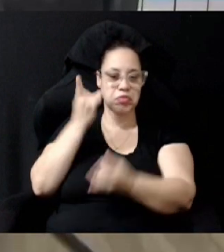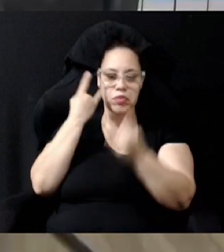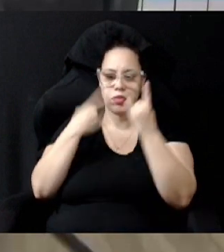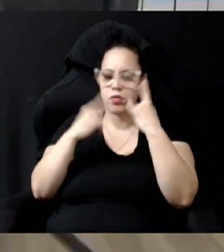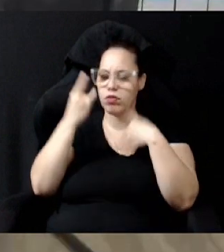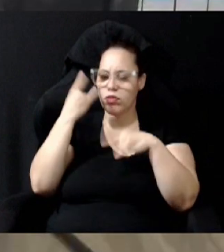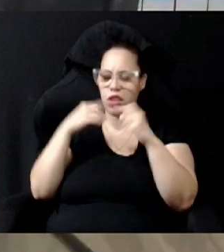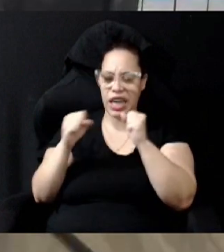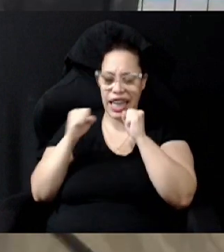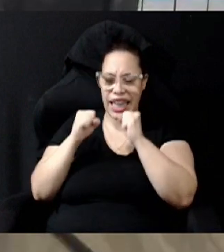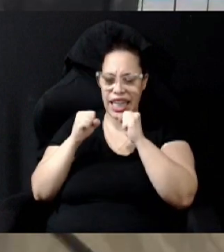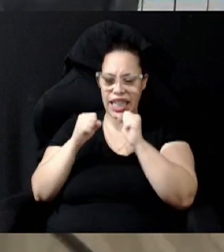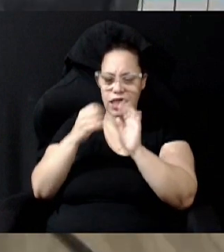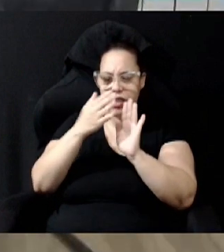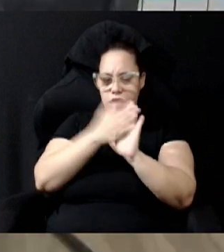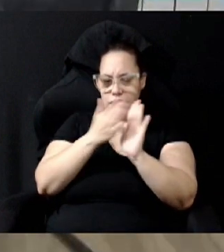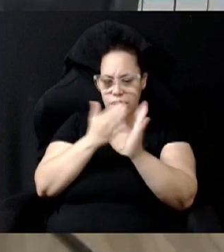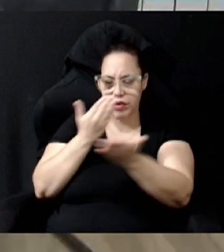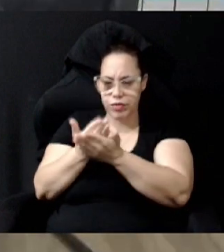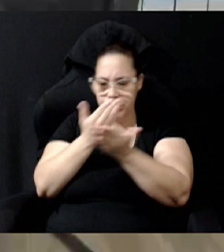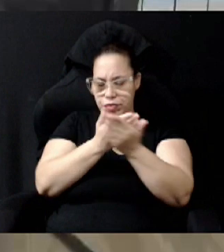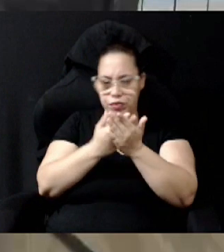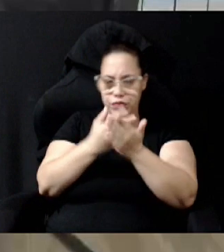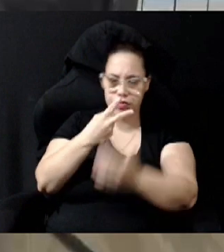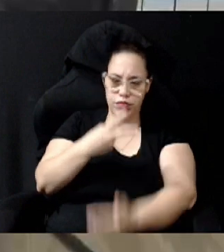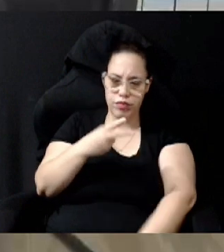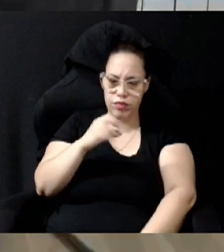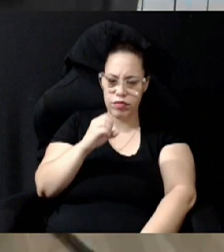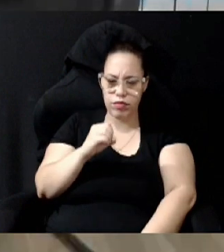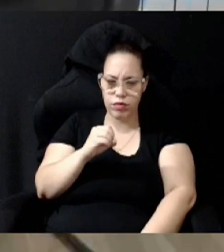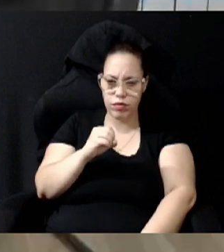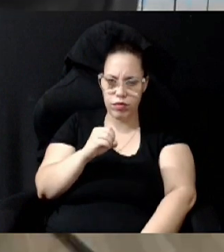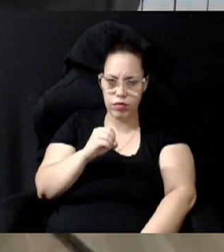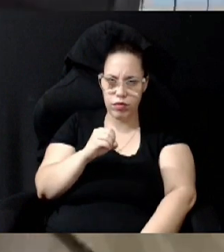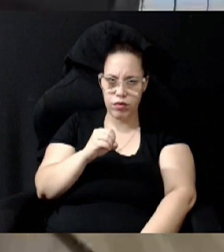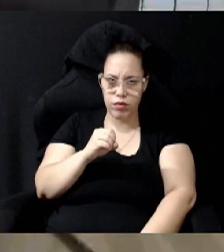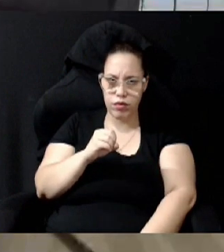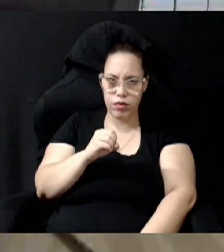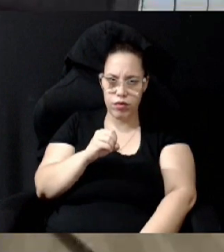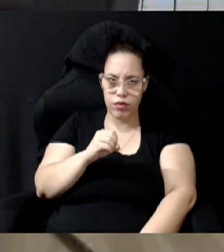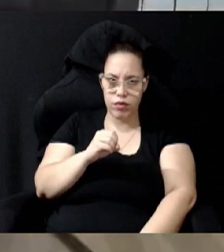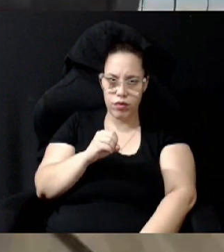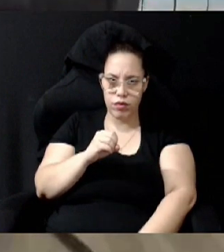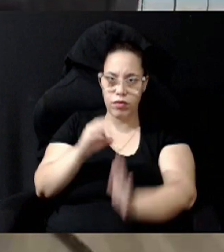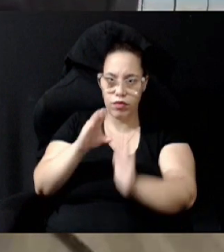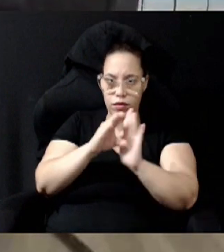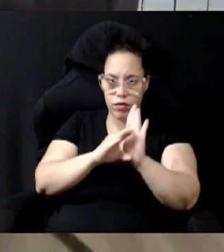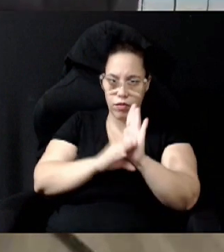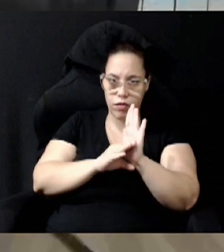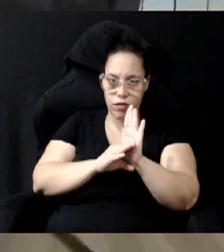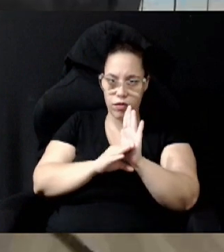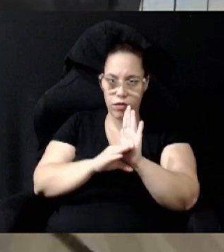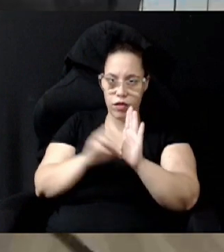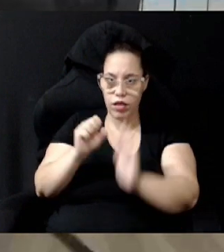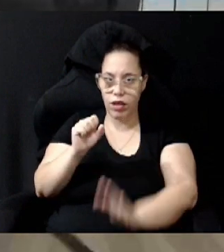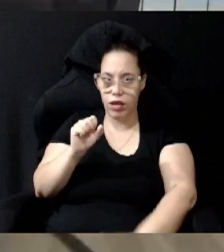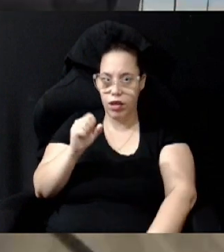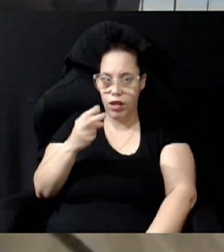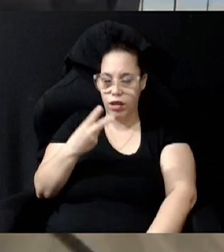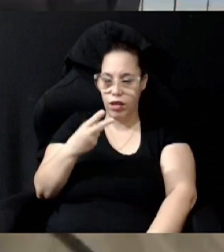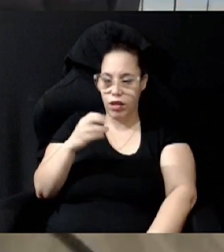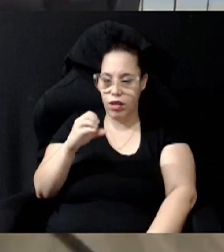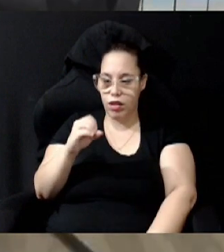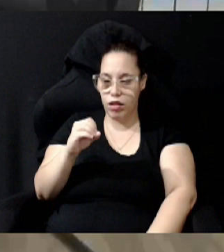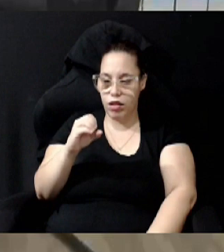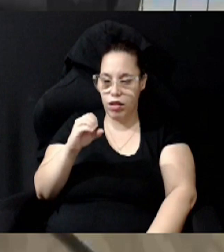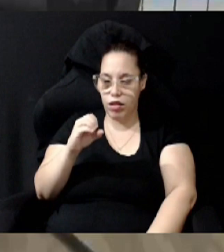muito estudo aqui, é de 2024. O conteúdo de 8 a 16. De 8 a 16, né? E esse